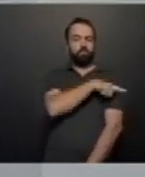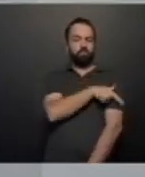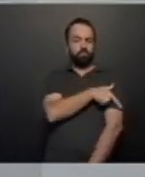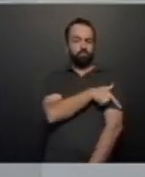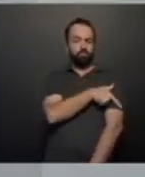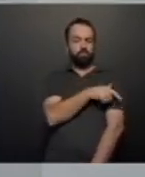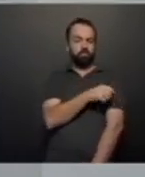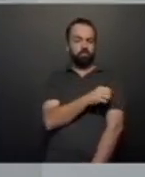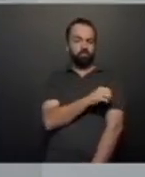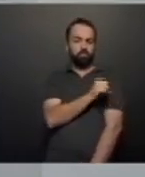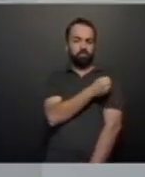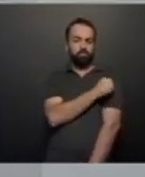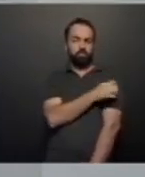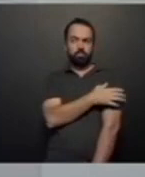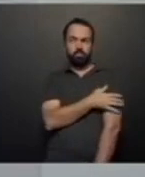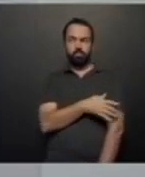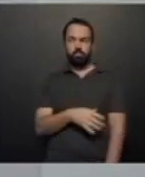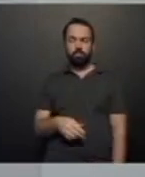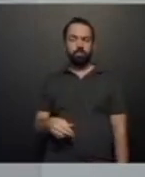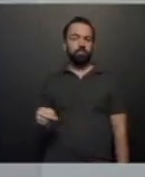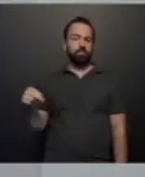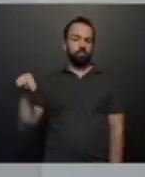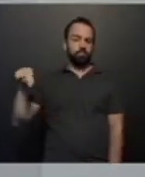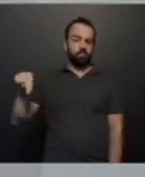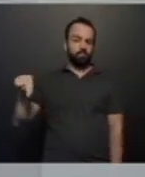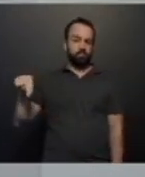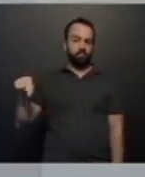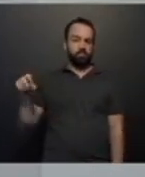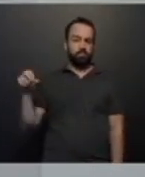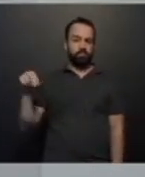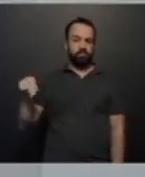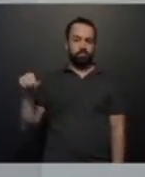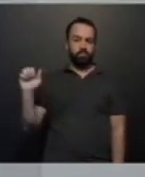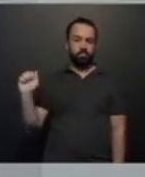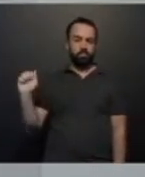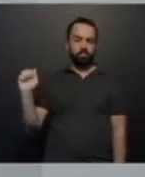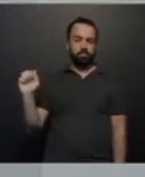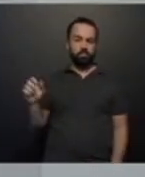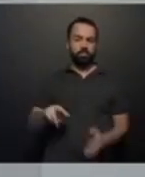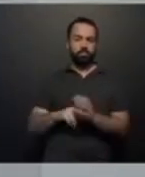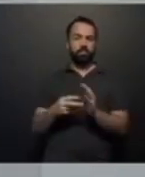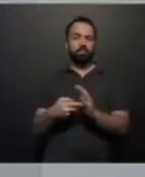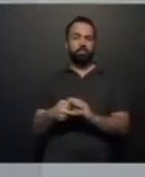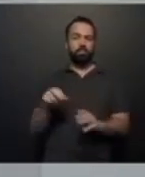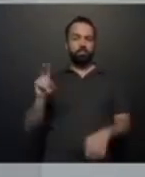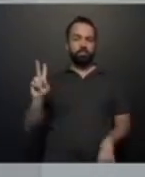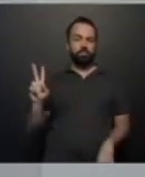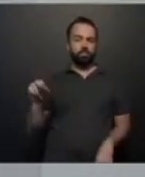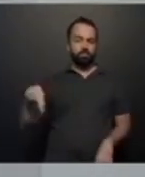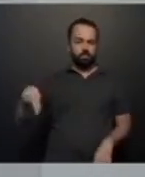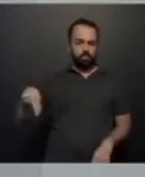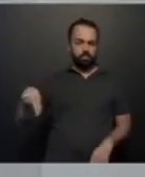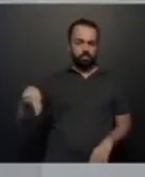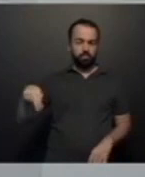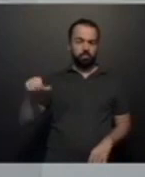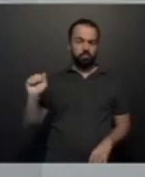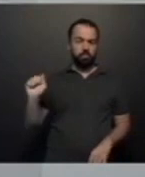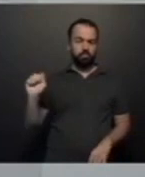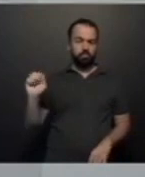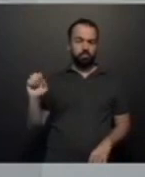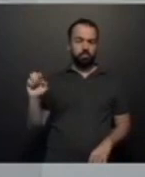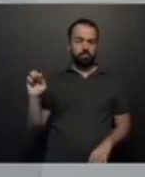Nós temos aí o N, que é o conjunto dos números naturais. Os números naturais estão presentes em todo lugar